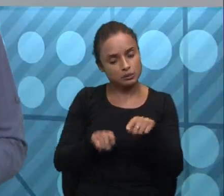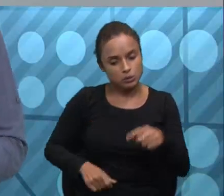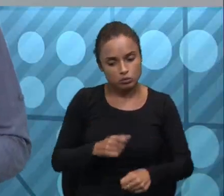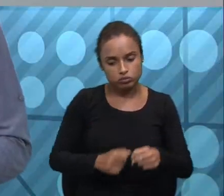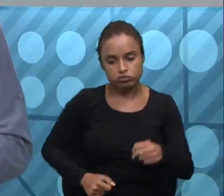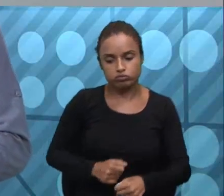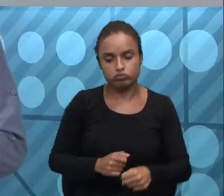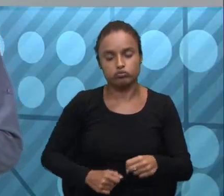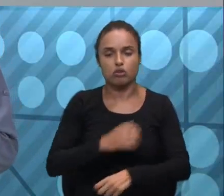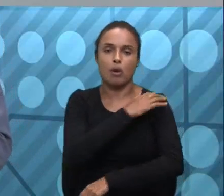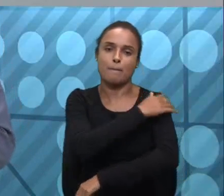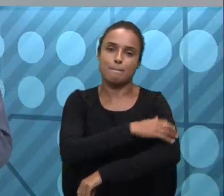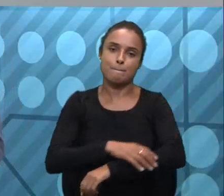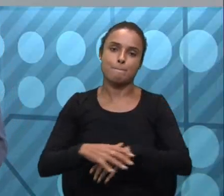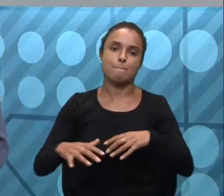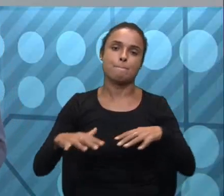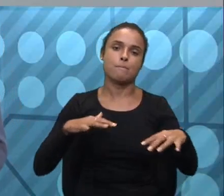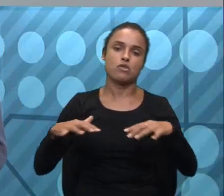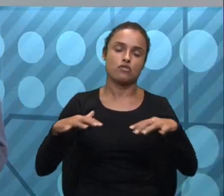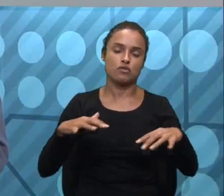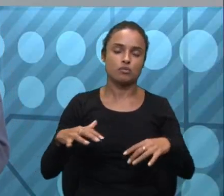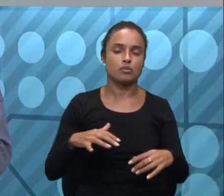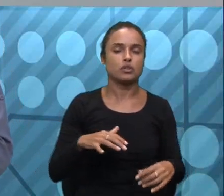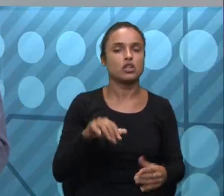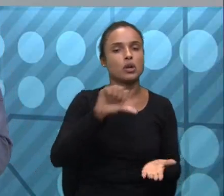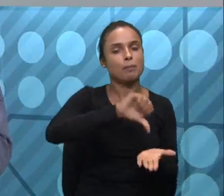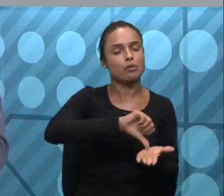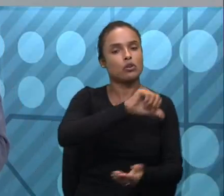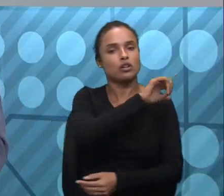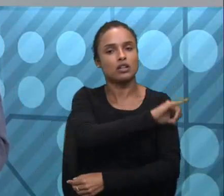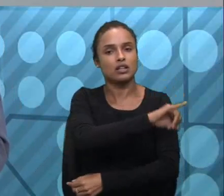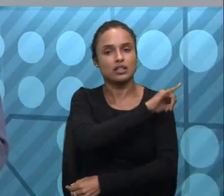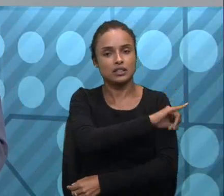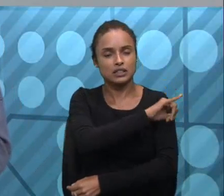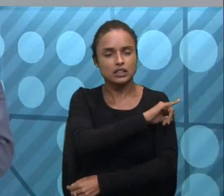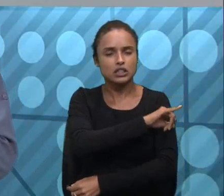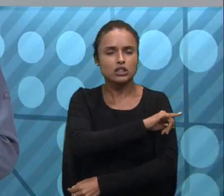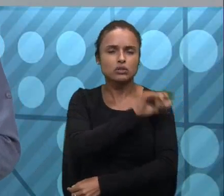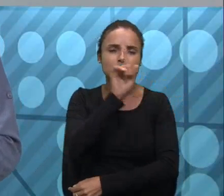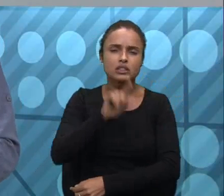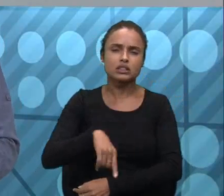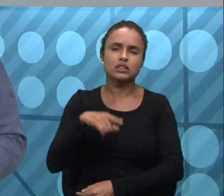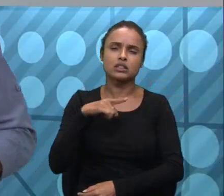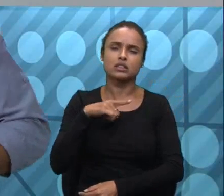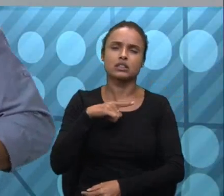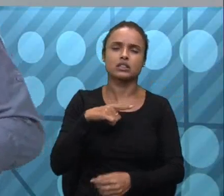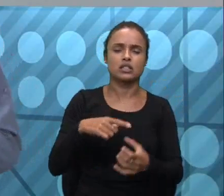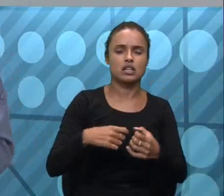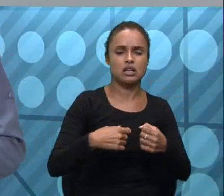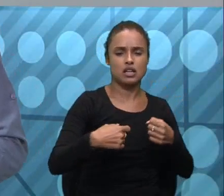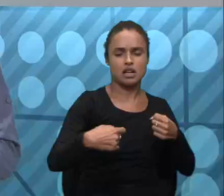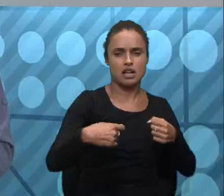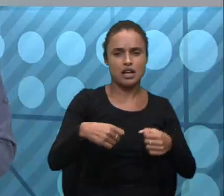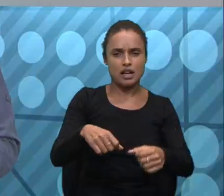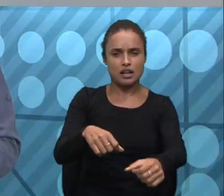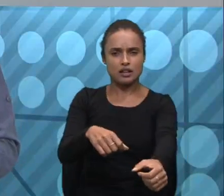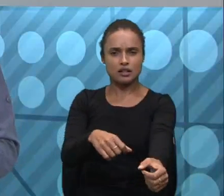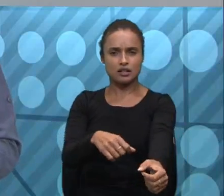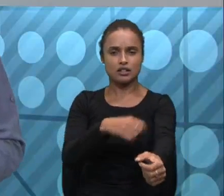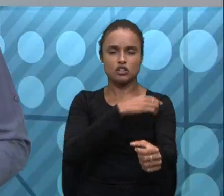Minas, um abraço para vocês. Polo do Rio de Janeiro, a articulação do ombro faz a extensão, flexão, adução, abdução, a circundação, no caso,